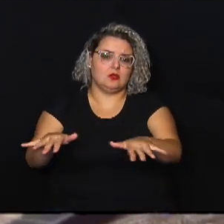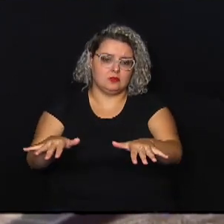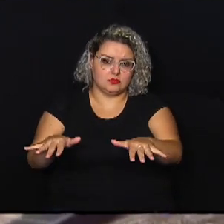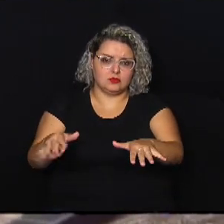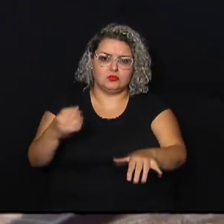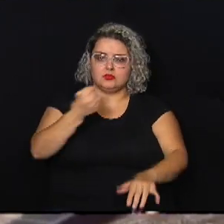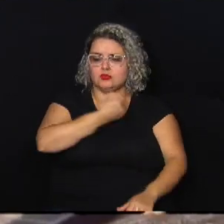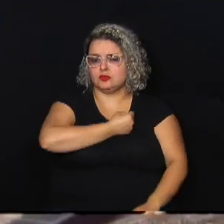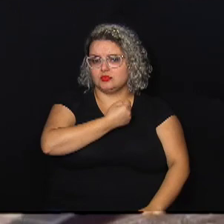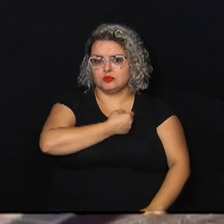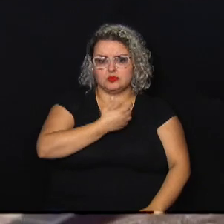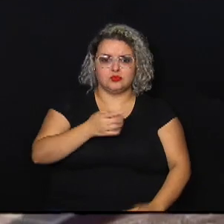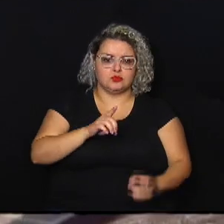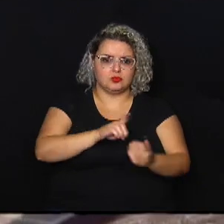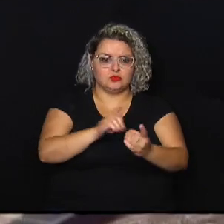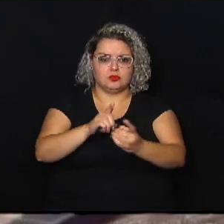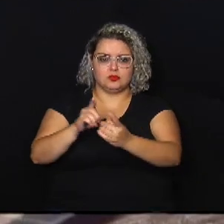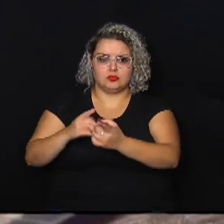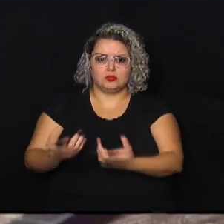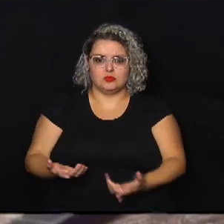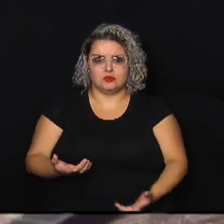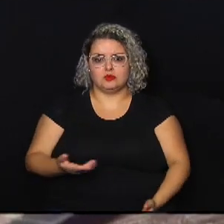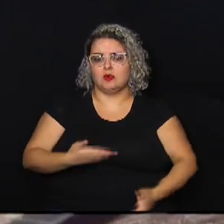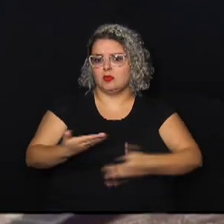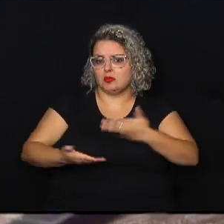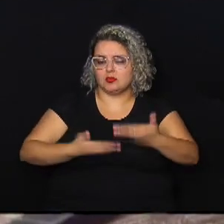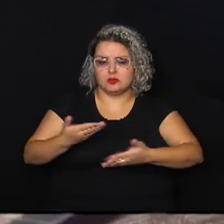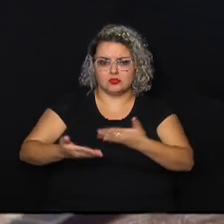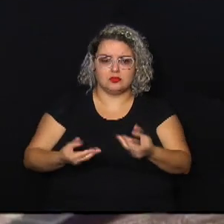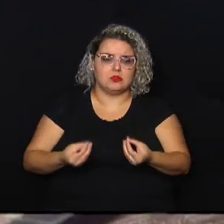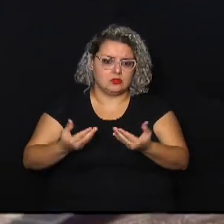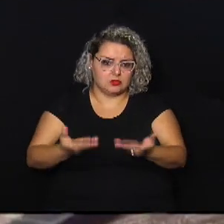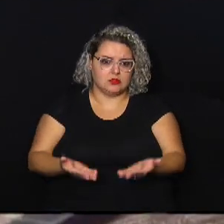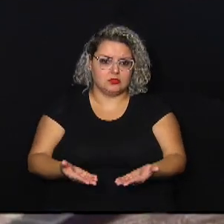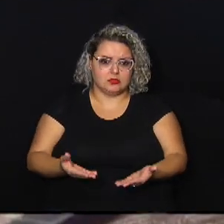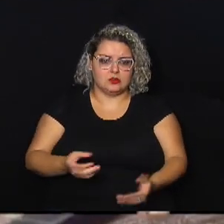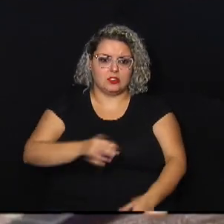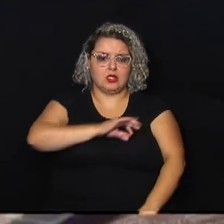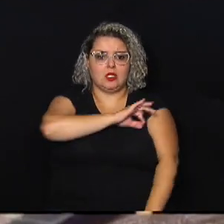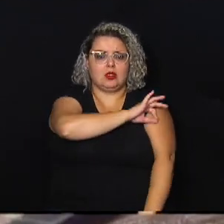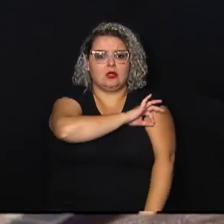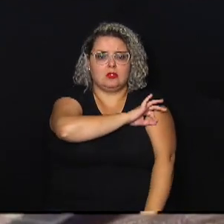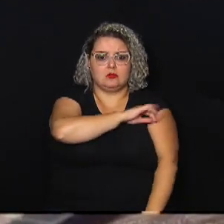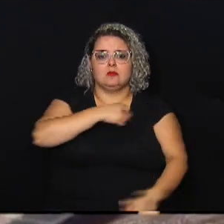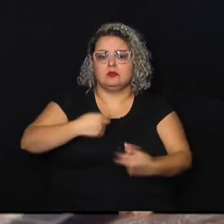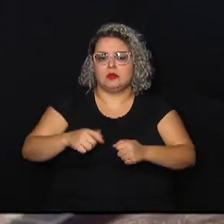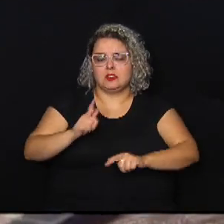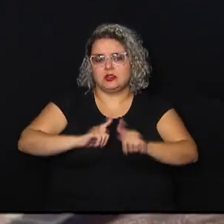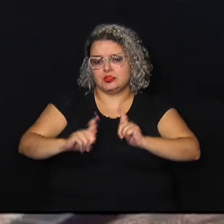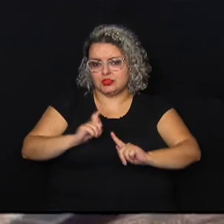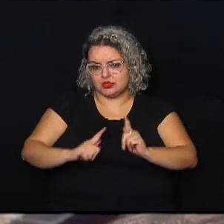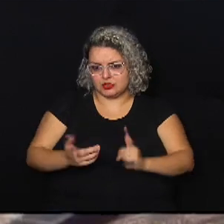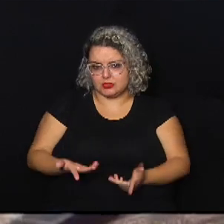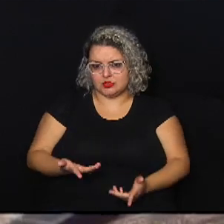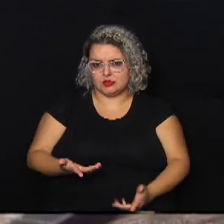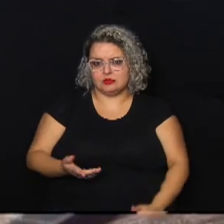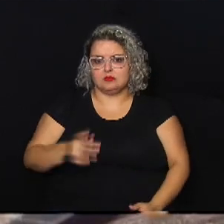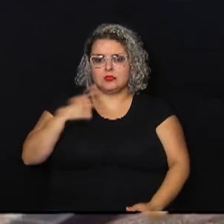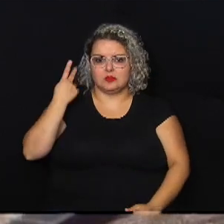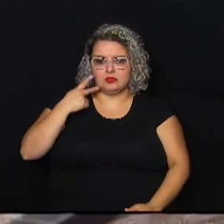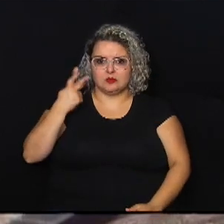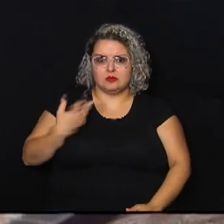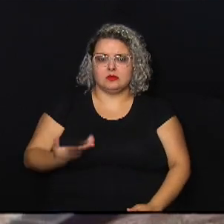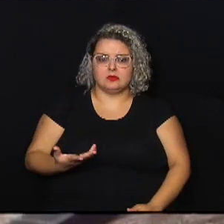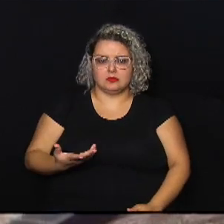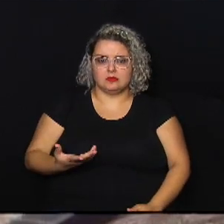de consultas ou o serviço que ele vai prestar, e a prefeitura tem que ter a gestão disso, até para que os vereadores também